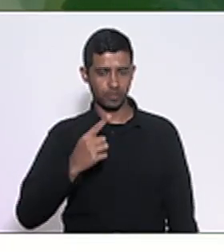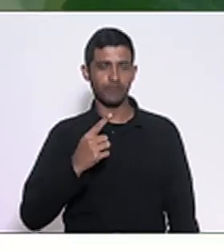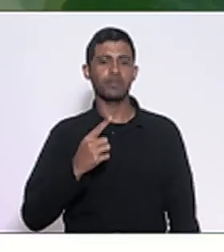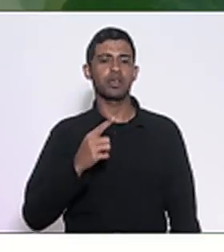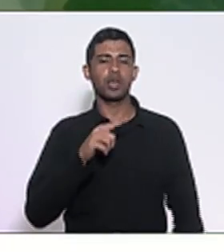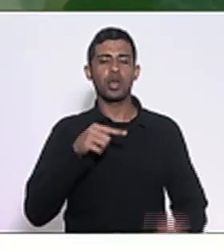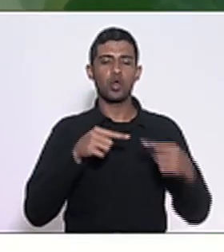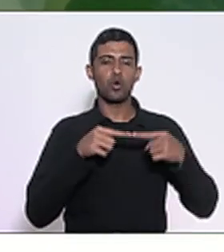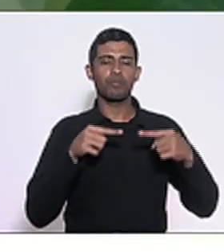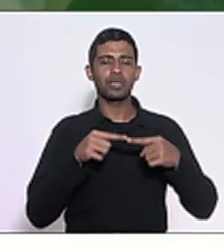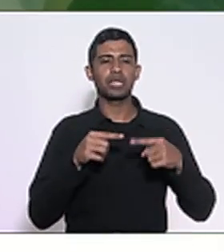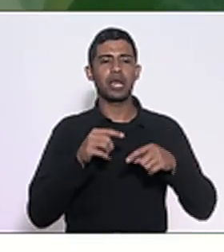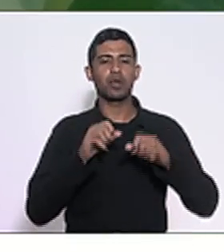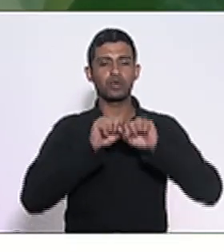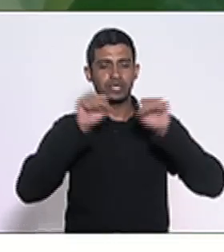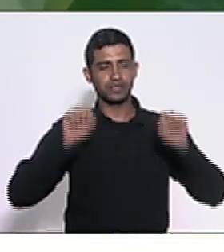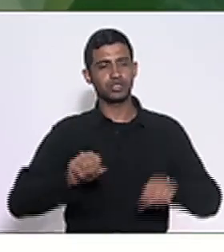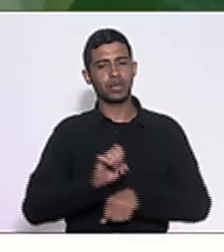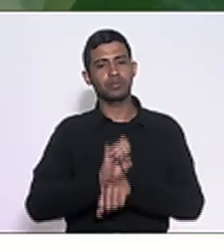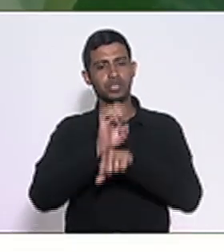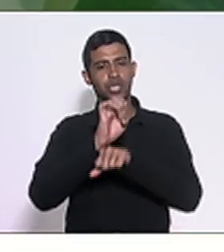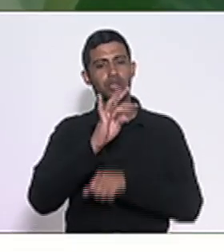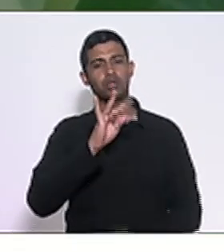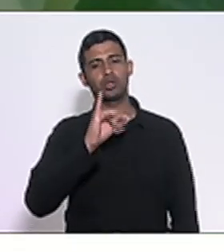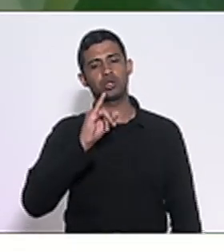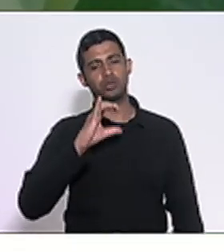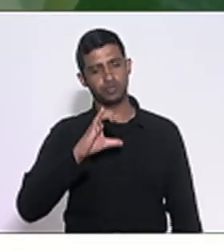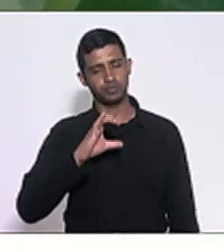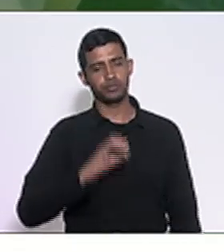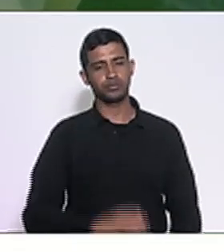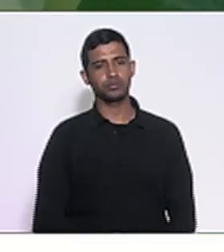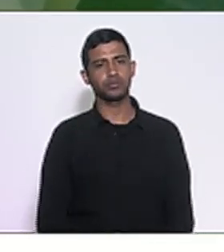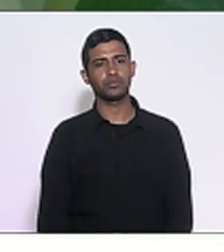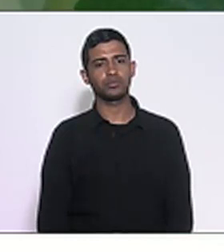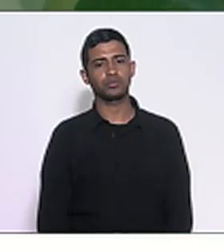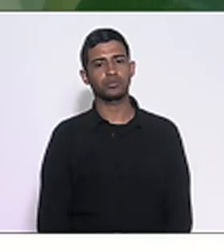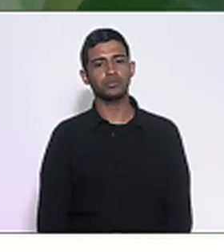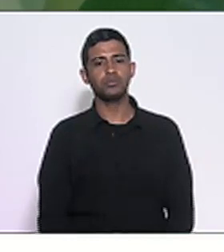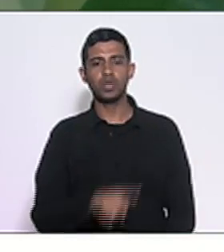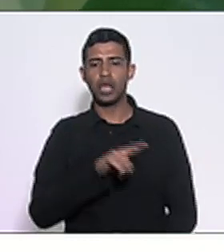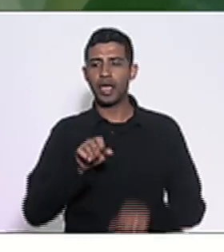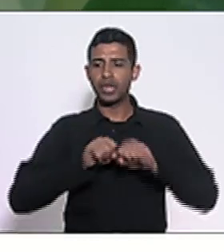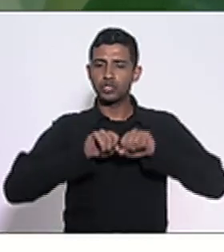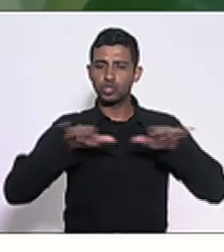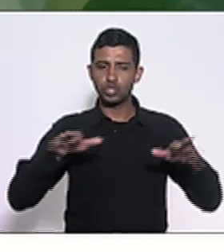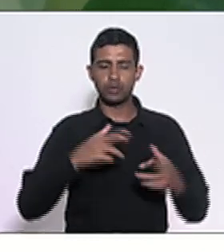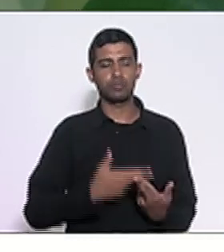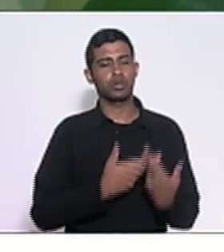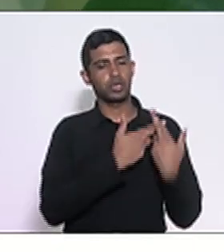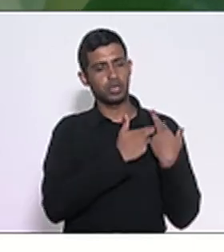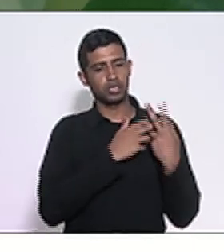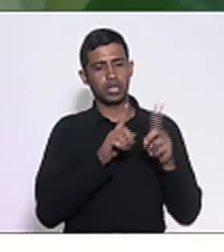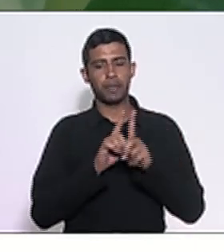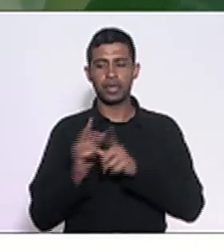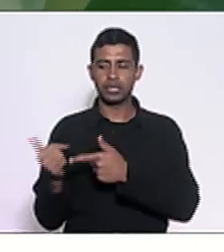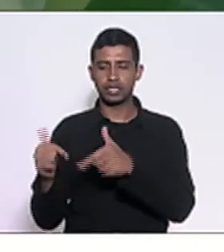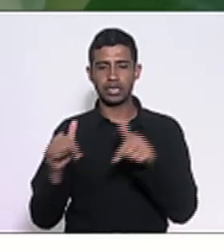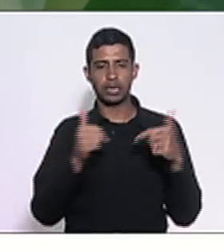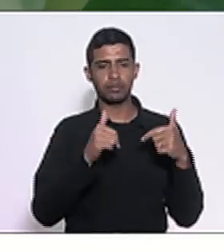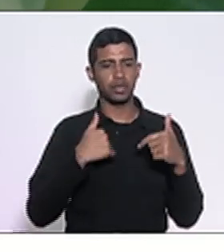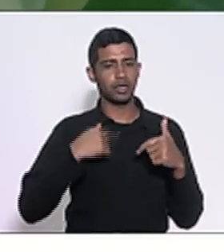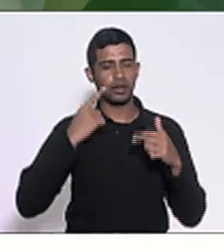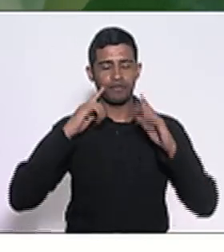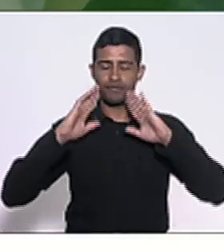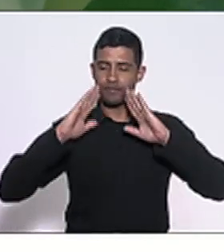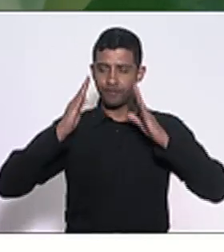de TIC, né? Onde ele distribui as responsabilidades, as atividades, em órgão de